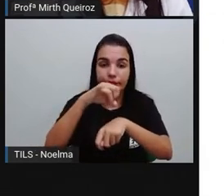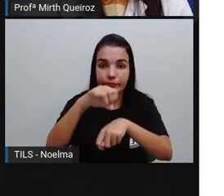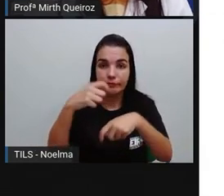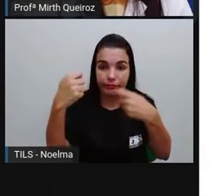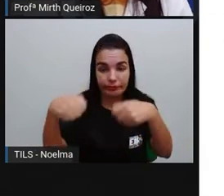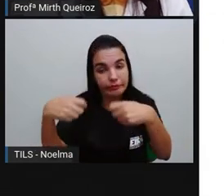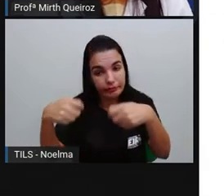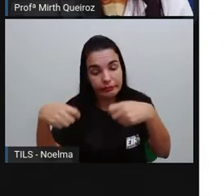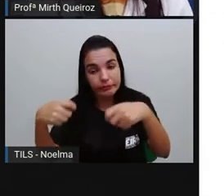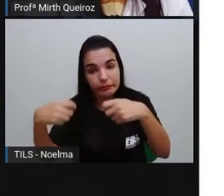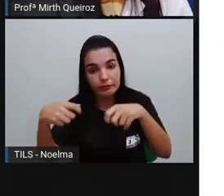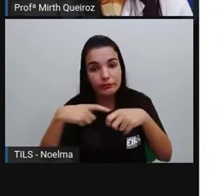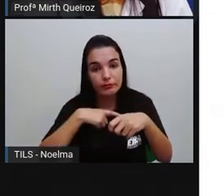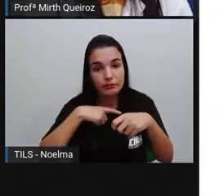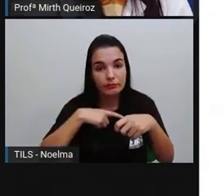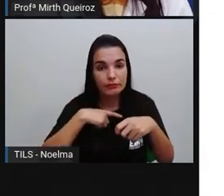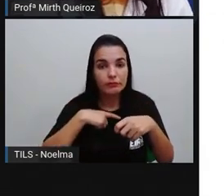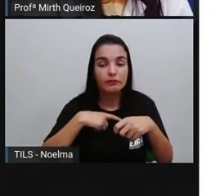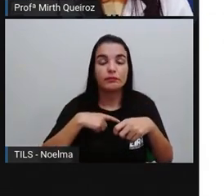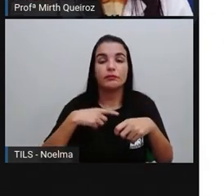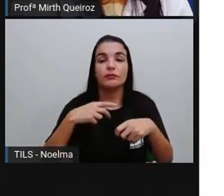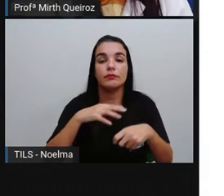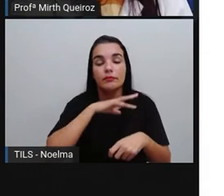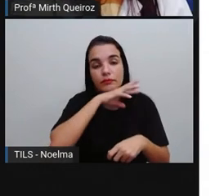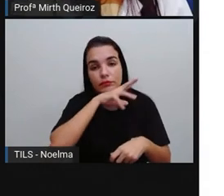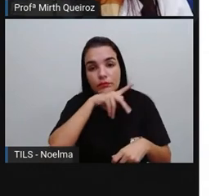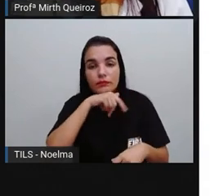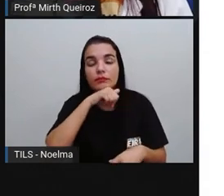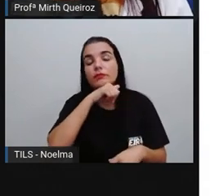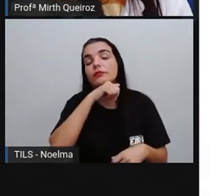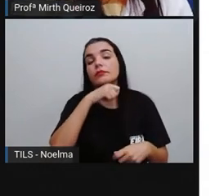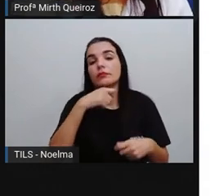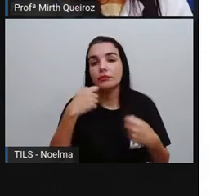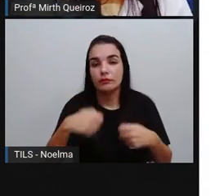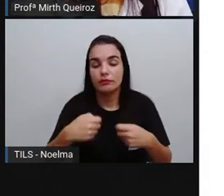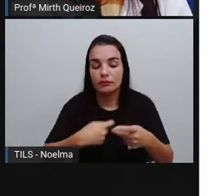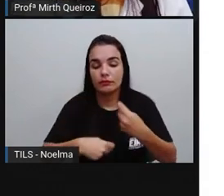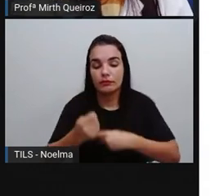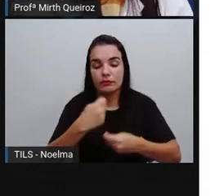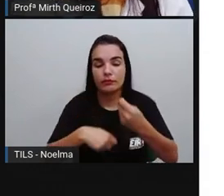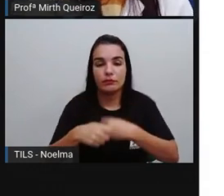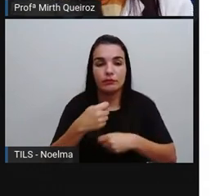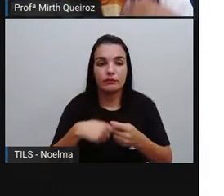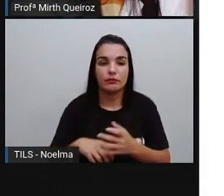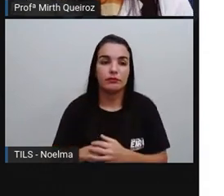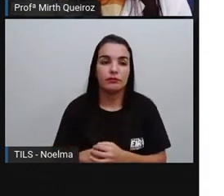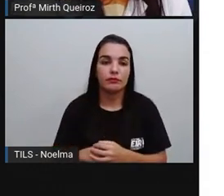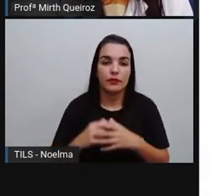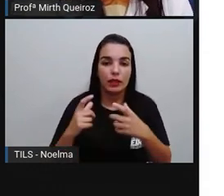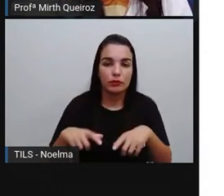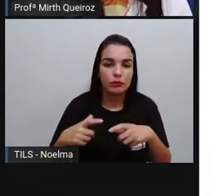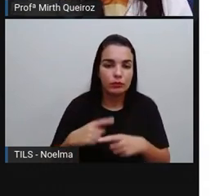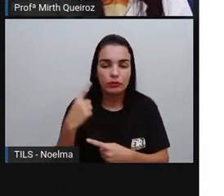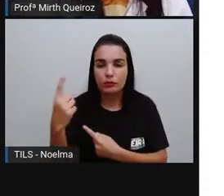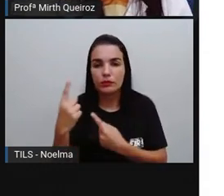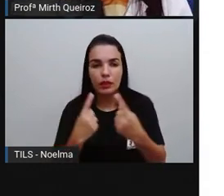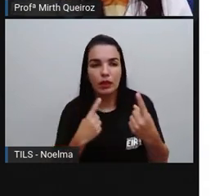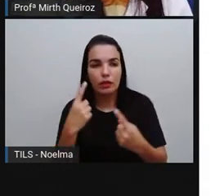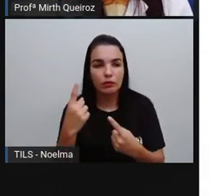gente precisa dessa espécie, até mesmo a questão economicamente, né? Onde algumas